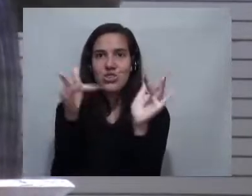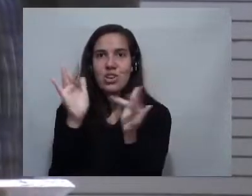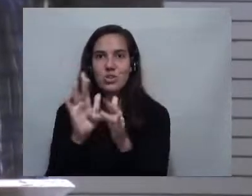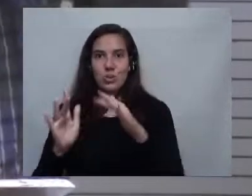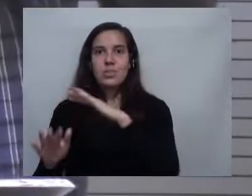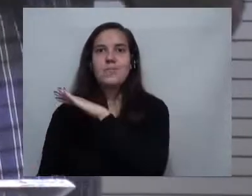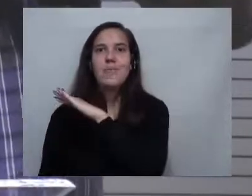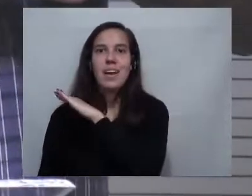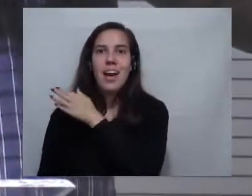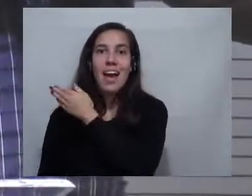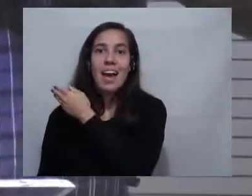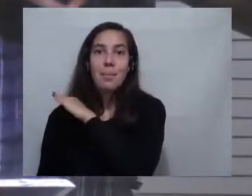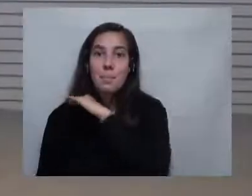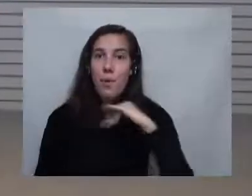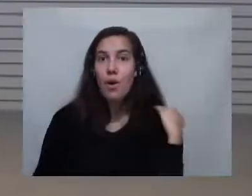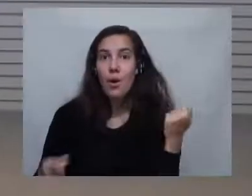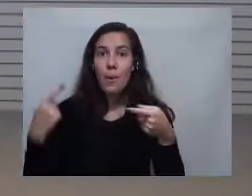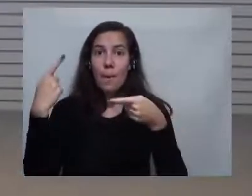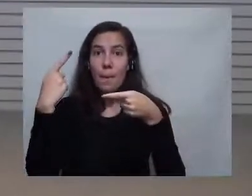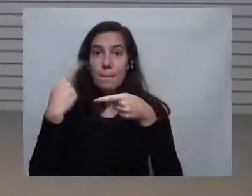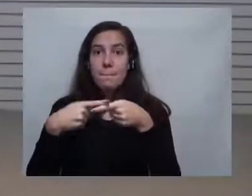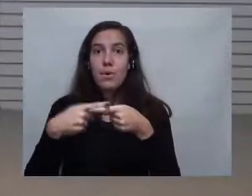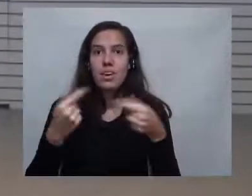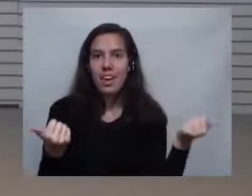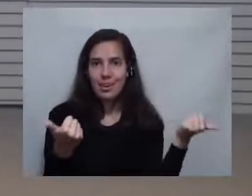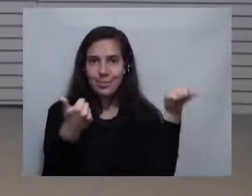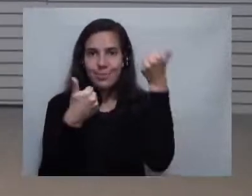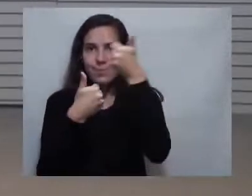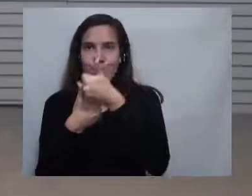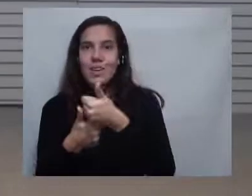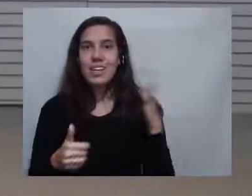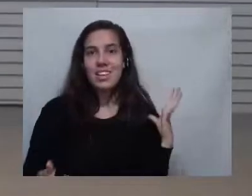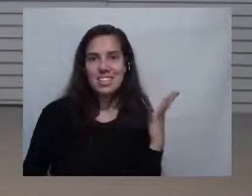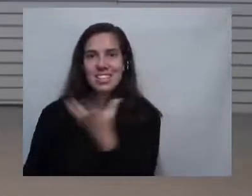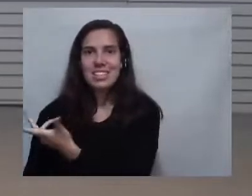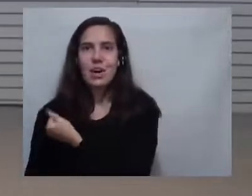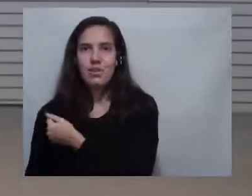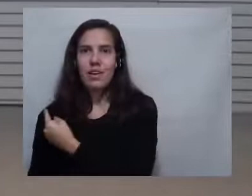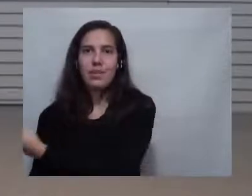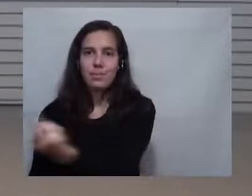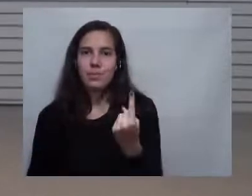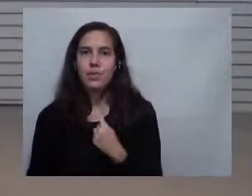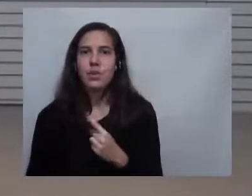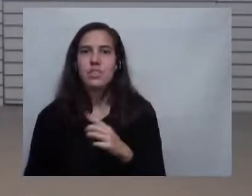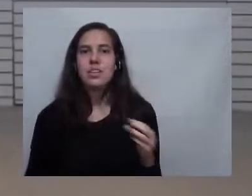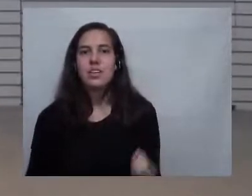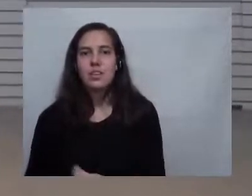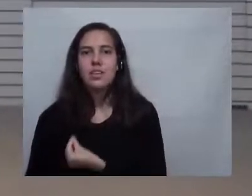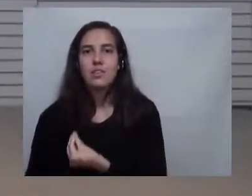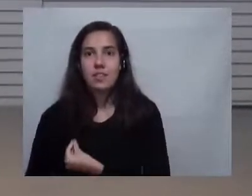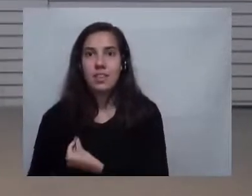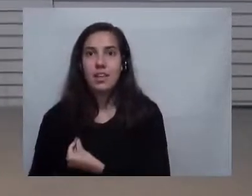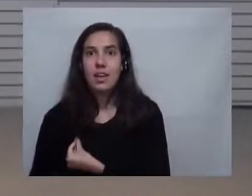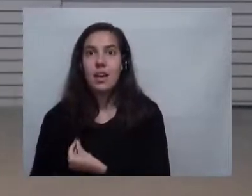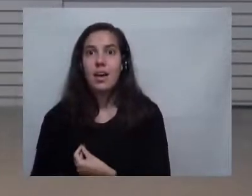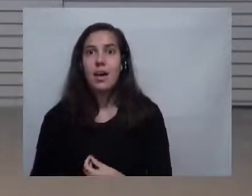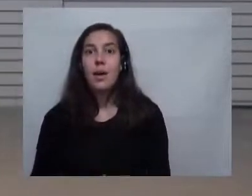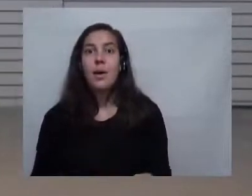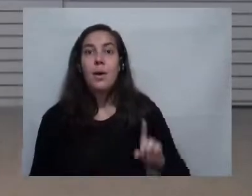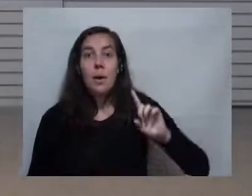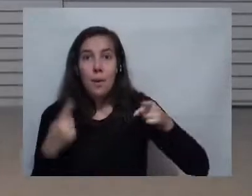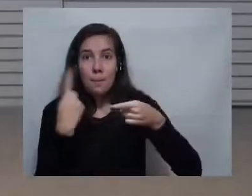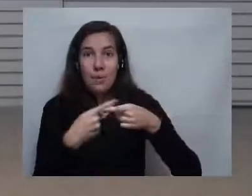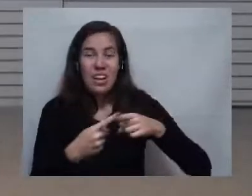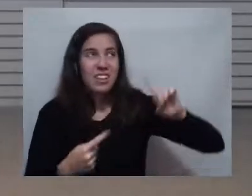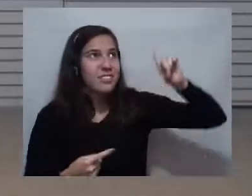O que é dito que na Roma antiga logo antes um pouco antes do triunvirato acontecer E aí